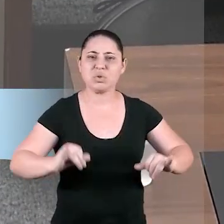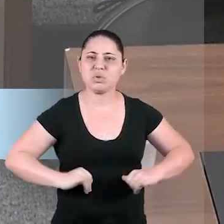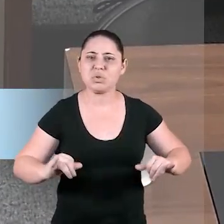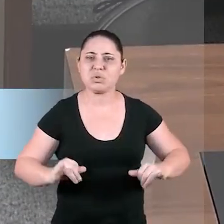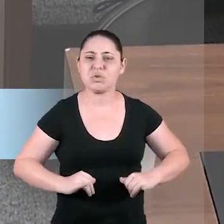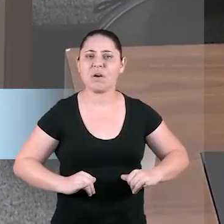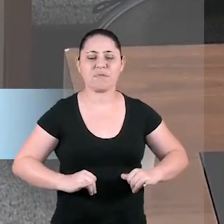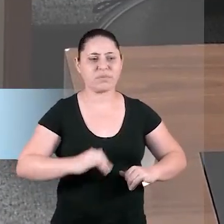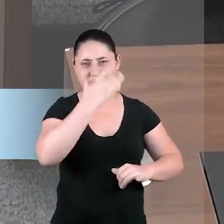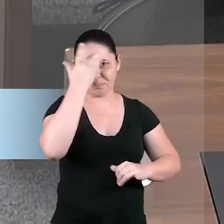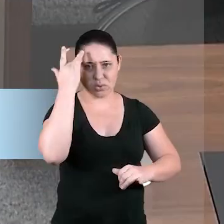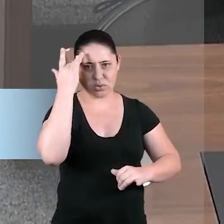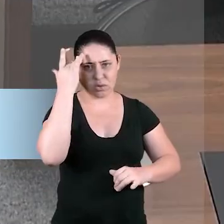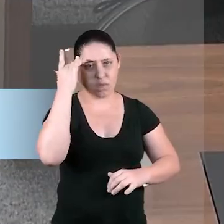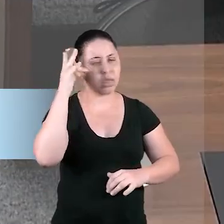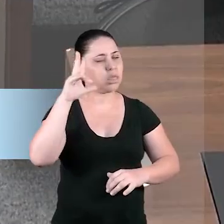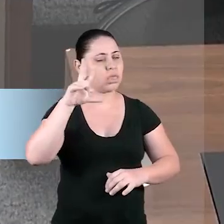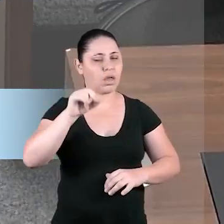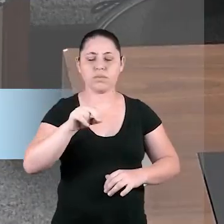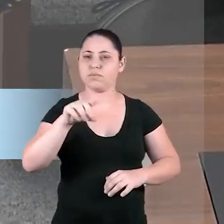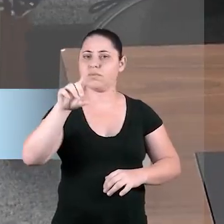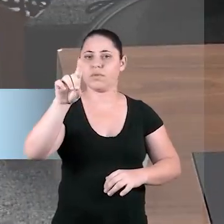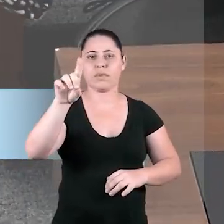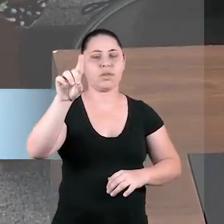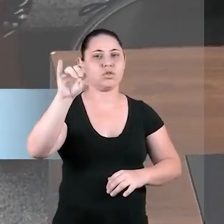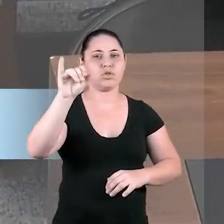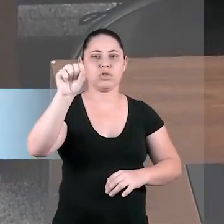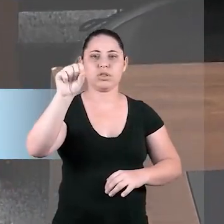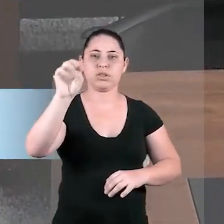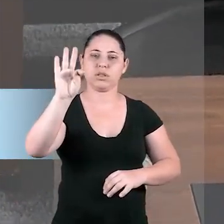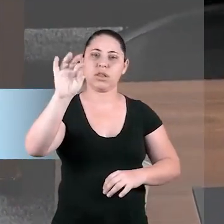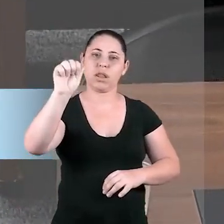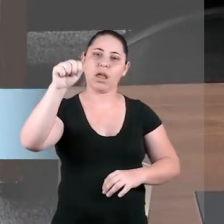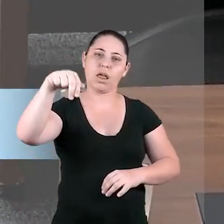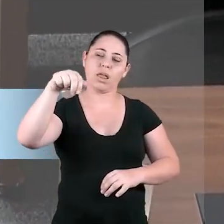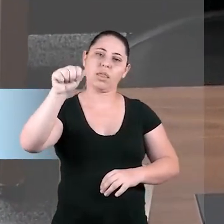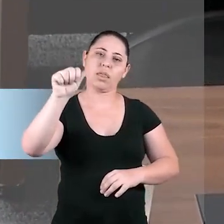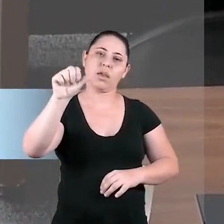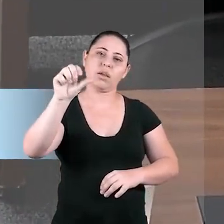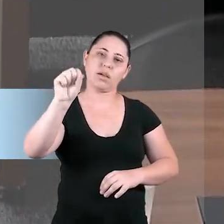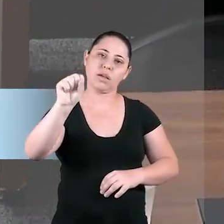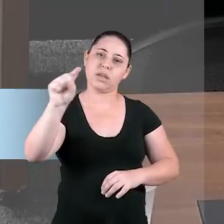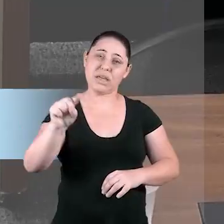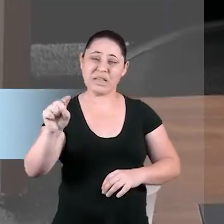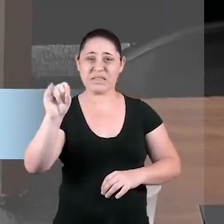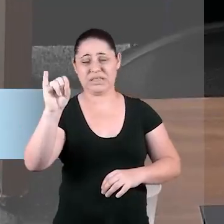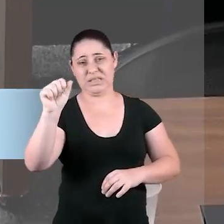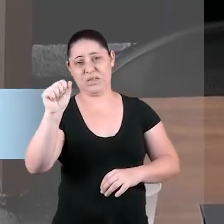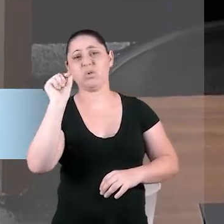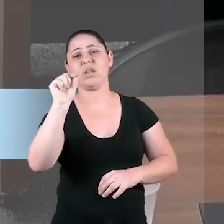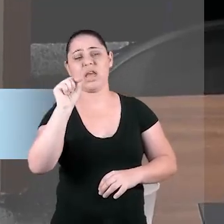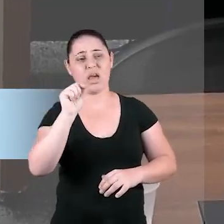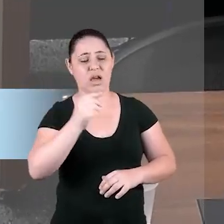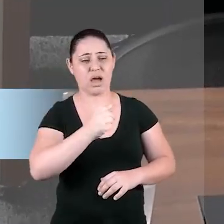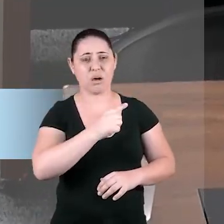sofrimento, né? E isso a gente chama de distanásia, que é uma prorrogação da morte. A eutanásia é